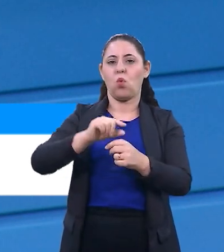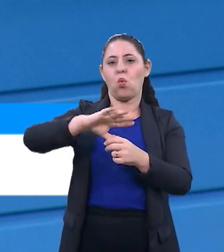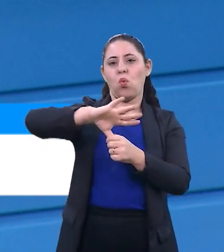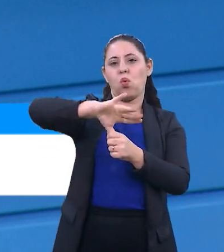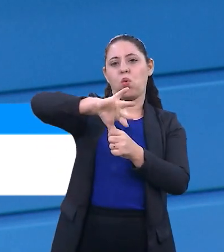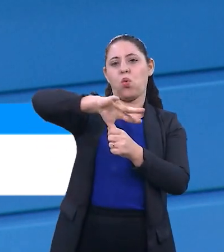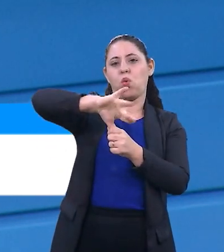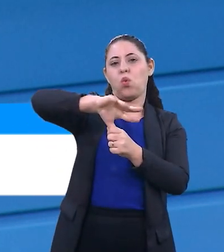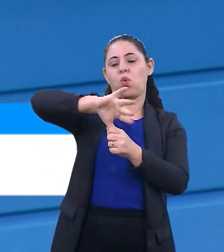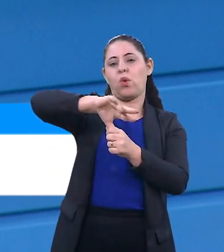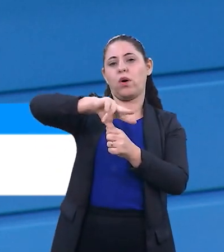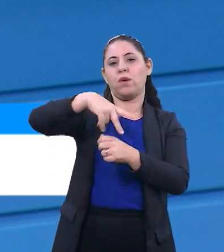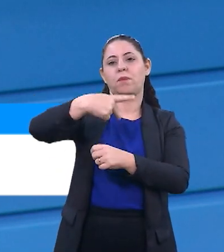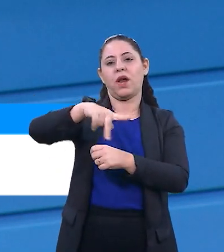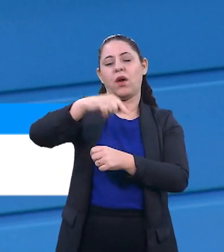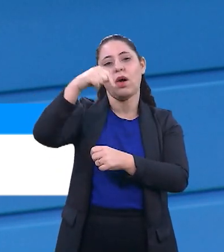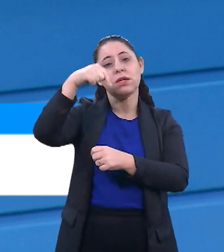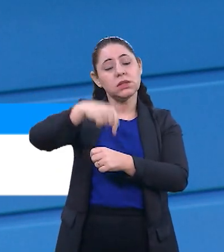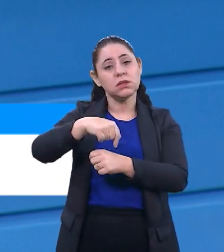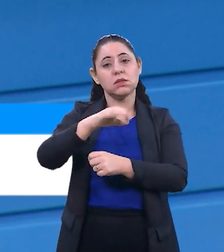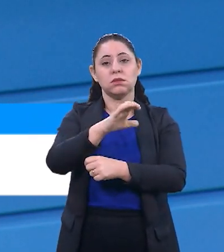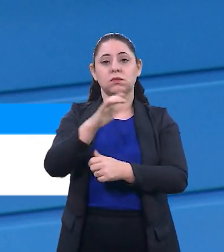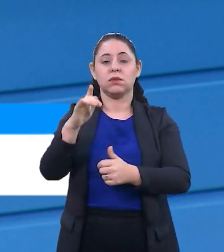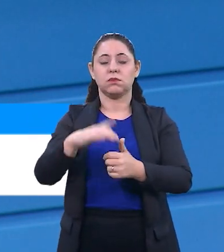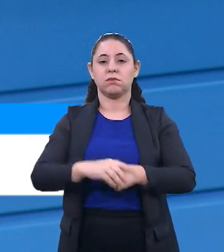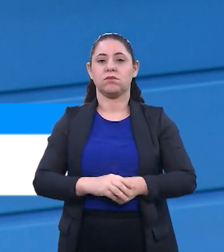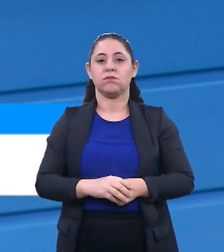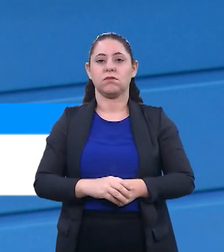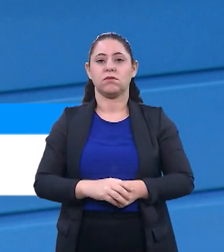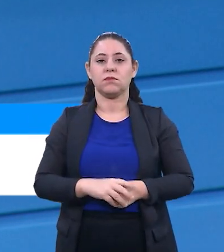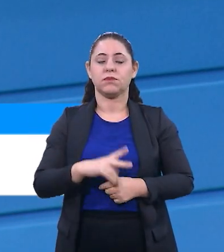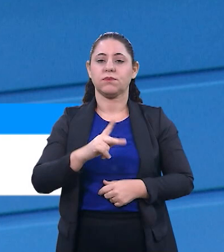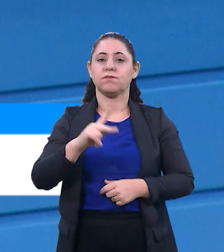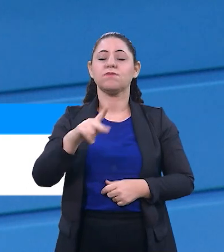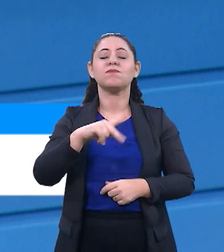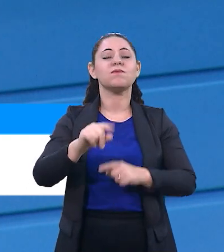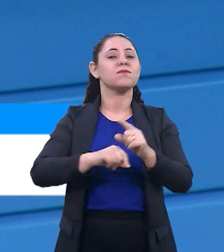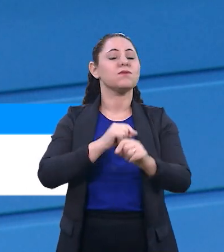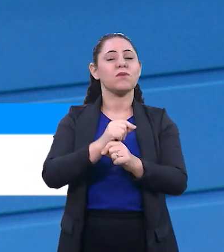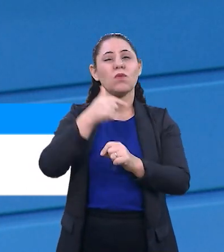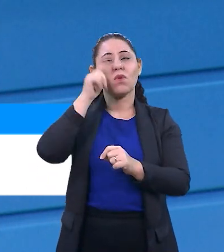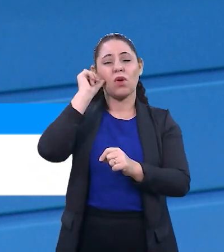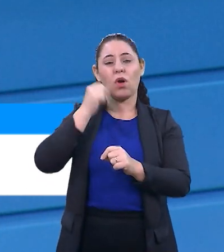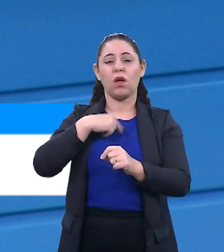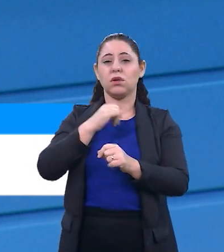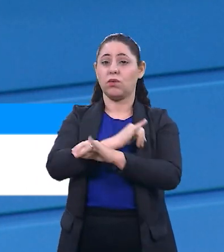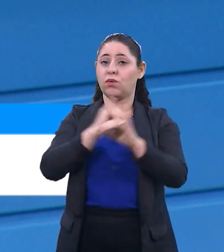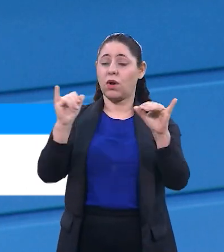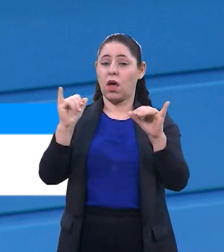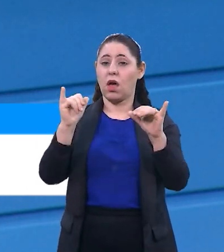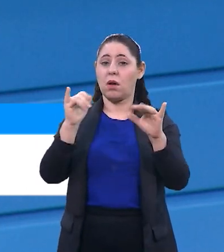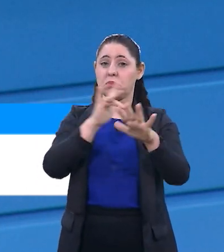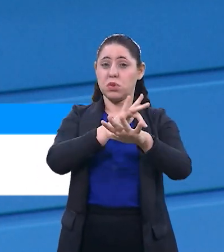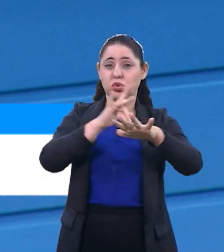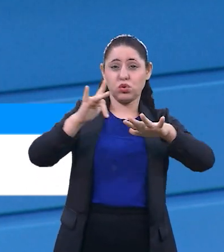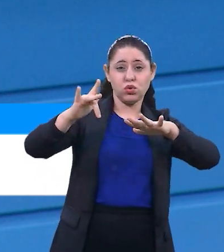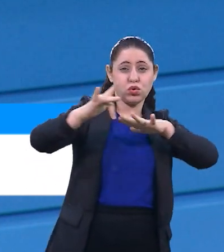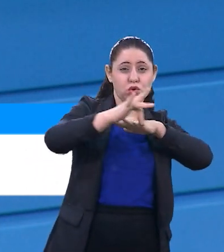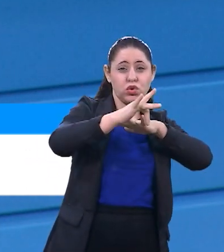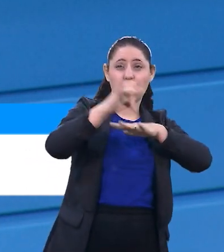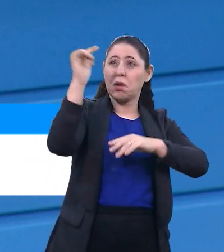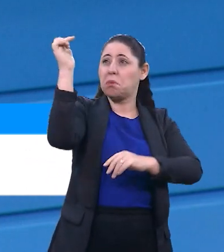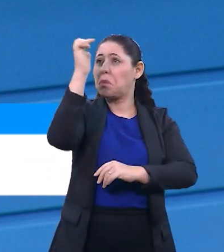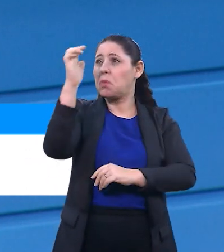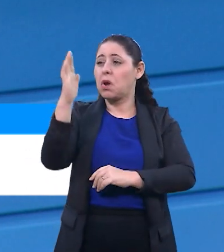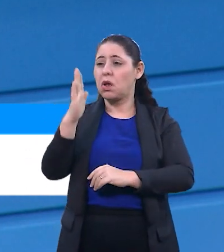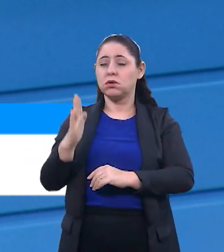do consulado paraguaio em Campo Grande. Importante dizer, senhor presidente, que ontem foi matéria da